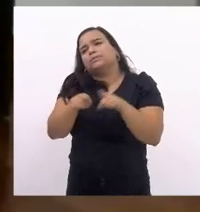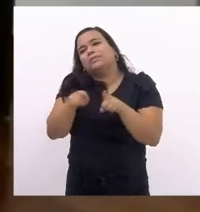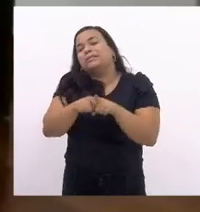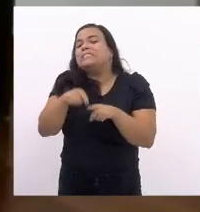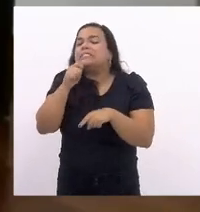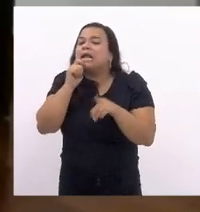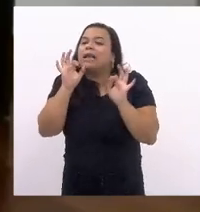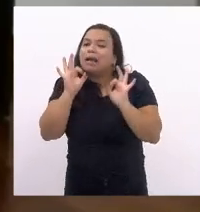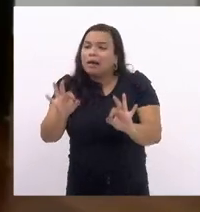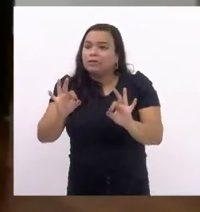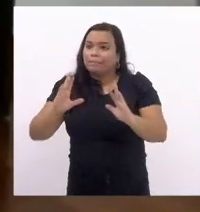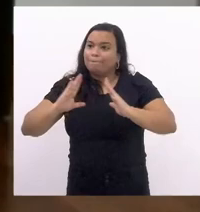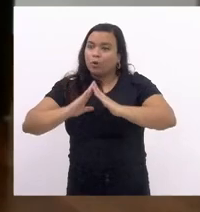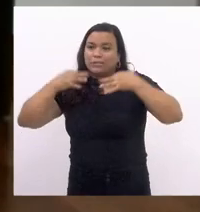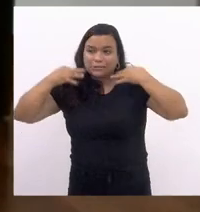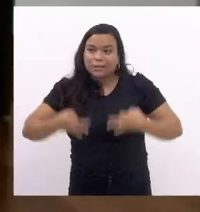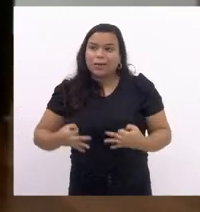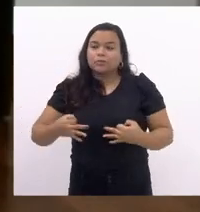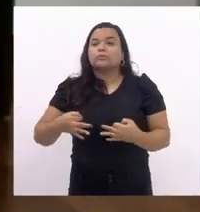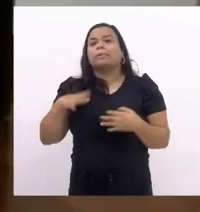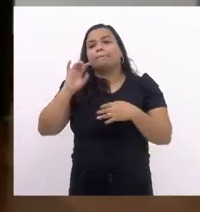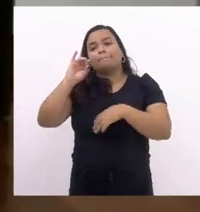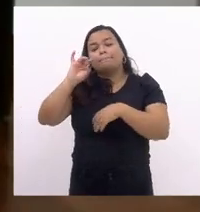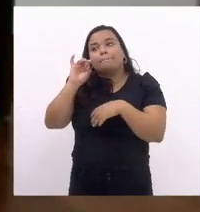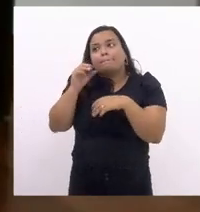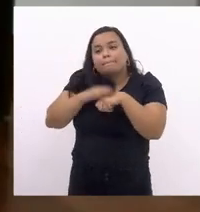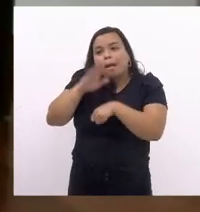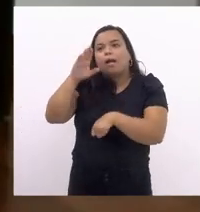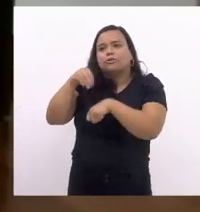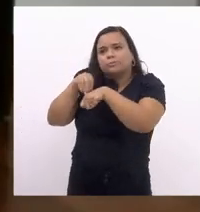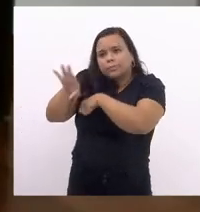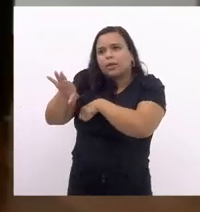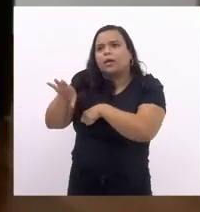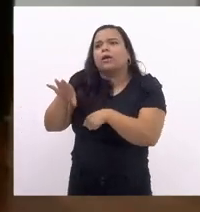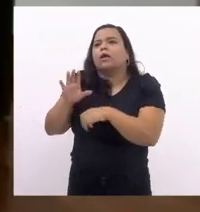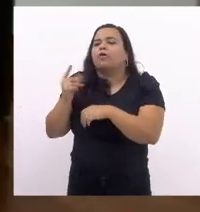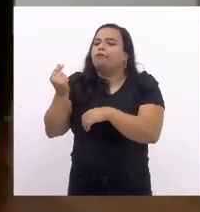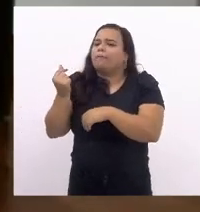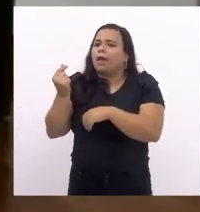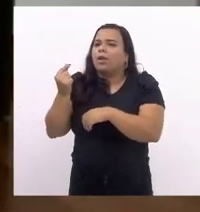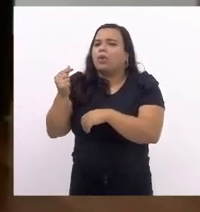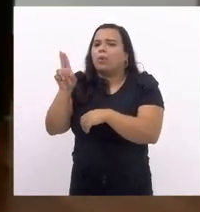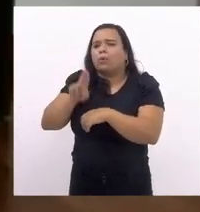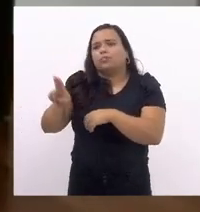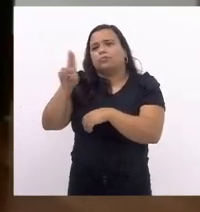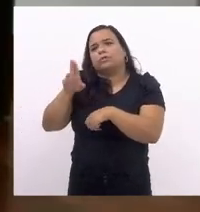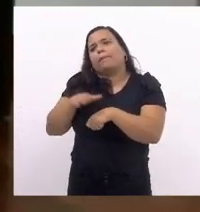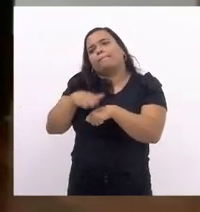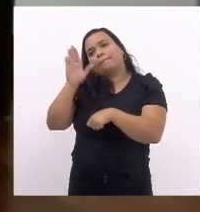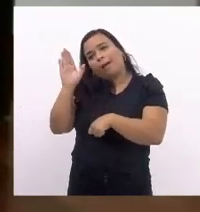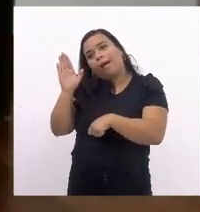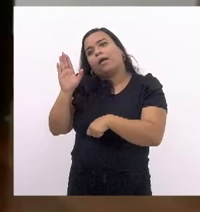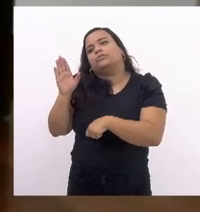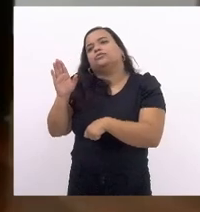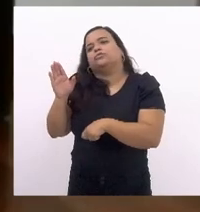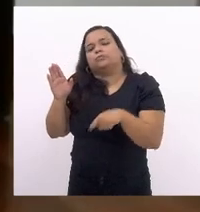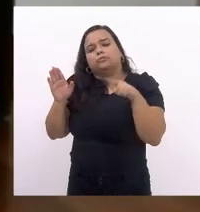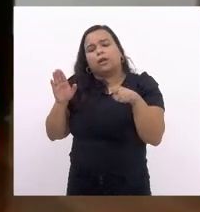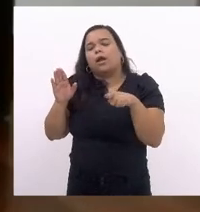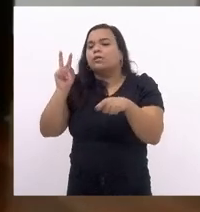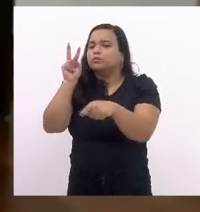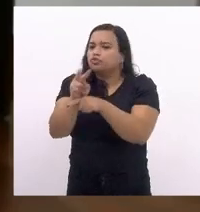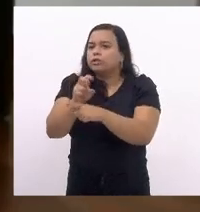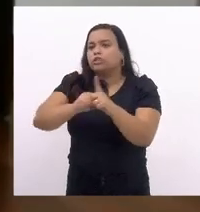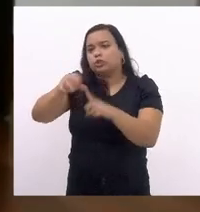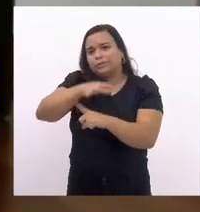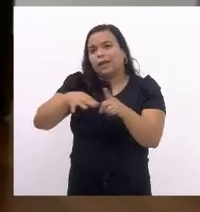recomendação para que o valor seja utilizado prioritariamente na assistência social e na garantia de renda para aqueles que perderam tudo,